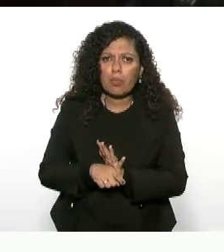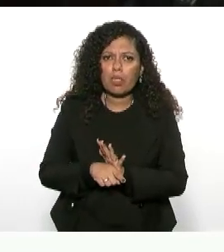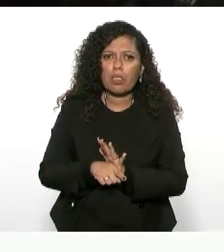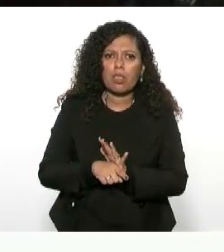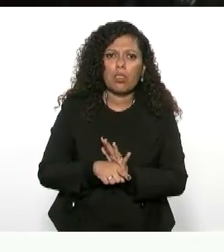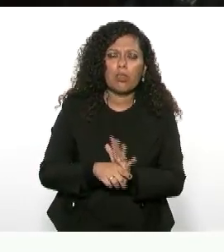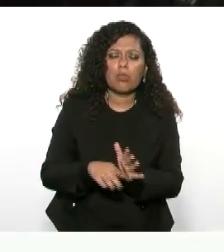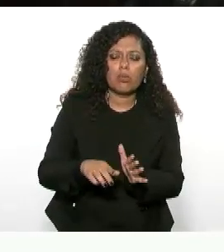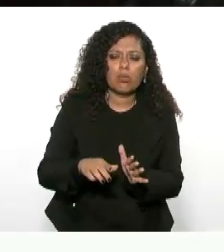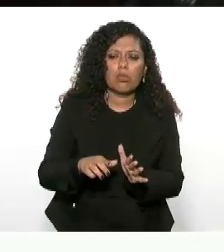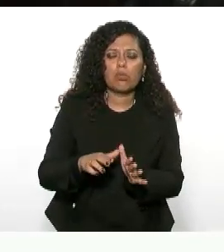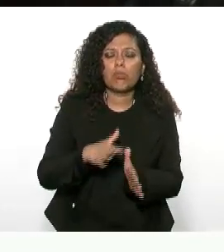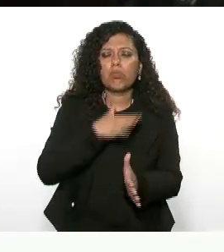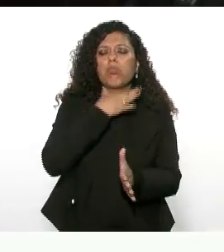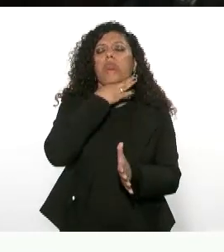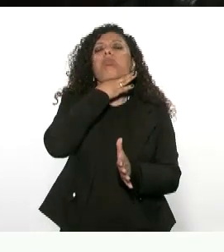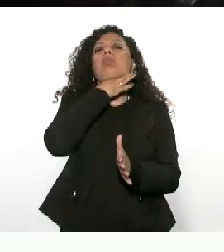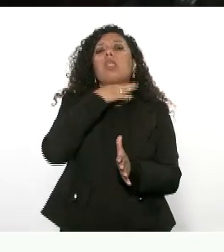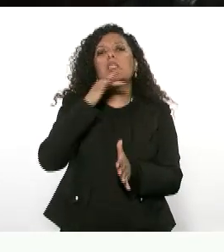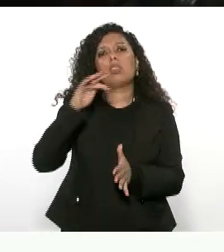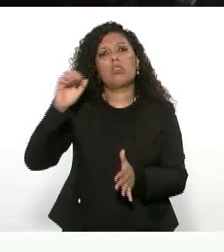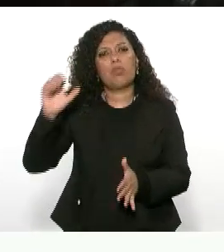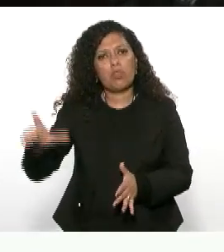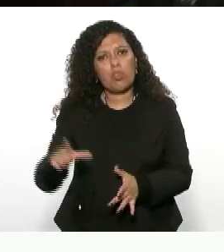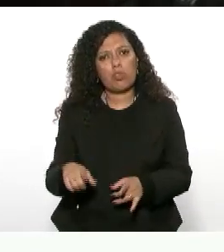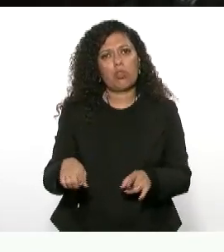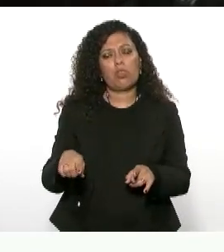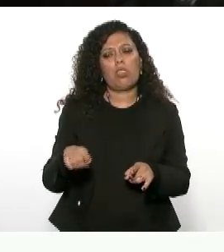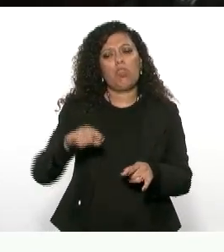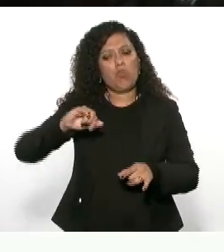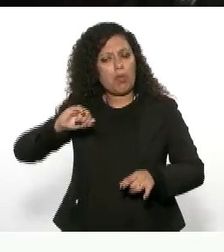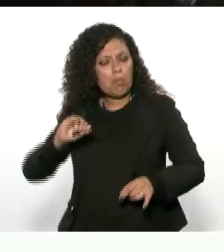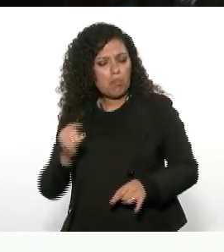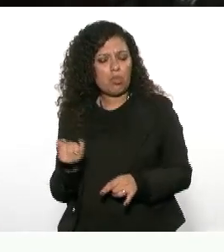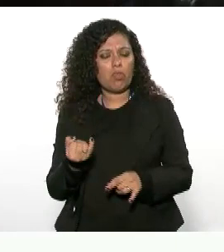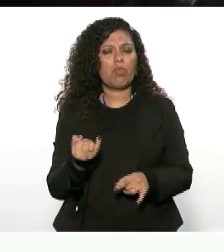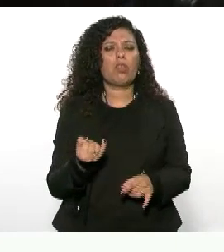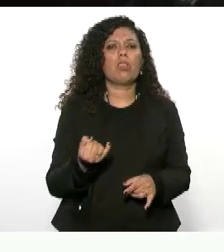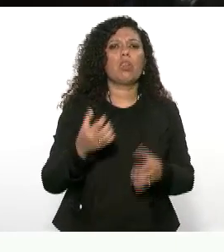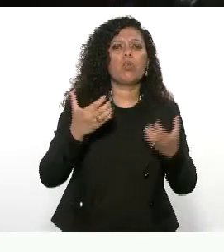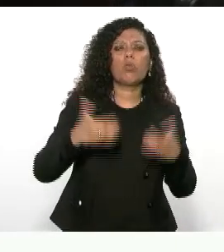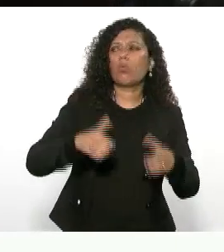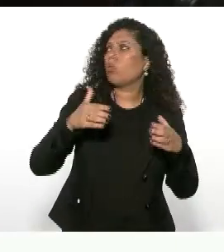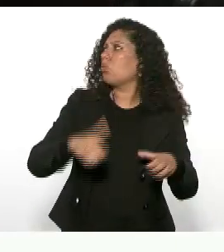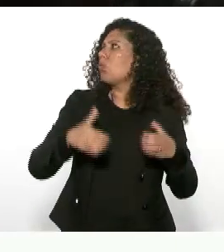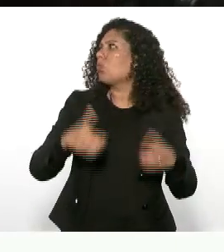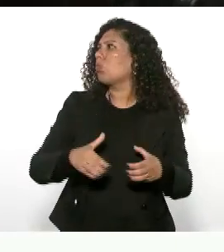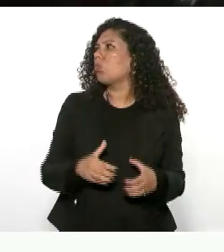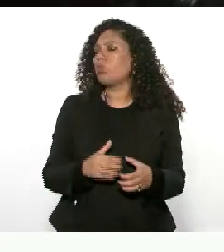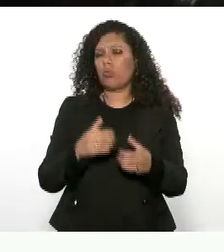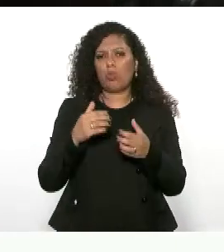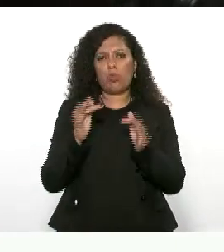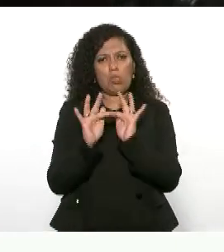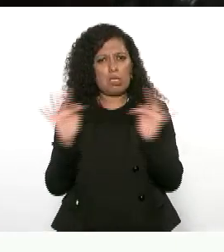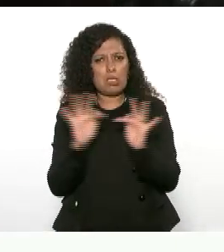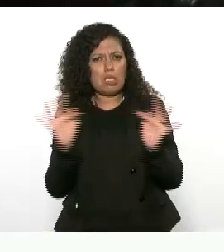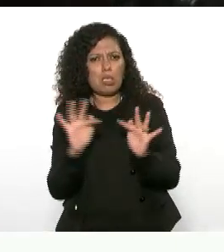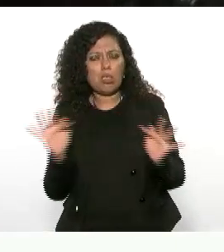Recuperação Fiscal, de fazer esse entendimento, de aproveitar o concurso de menor valor com concurso de